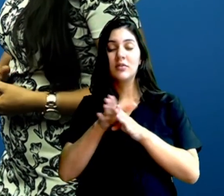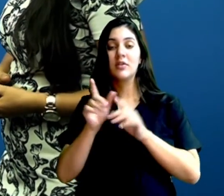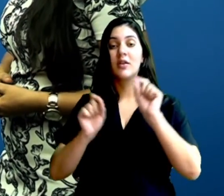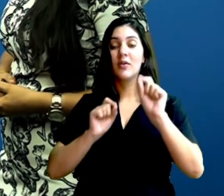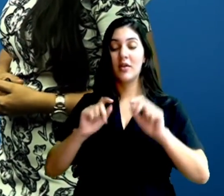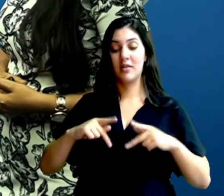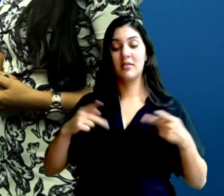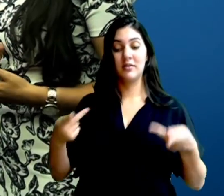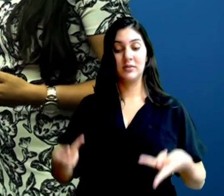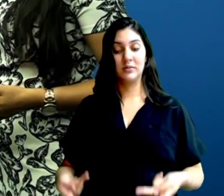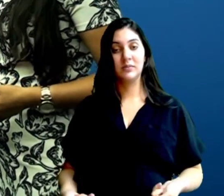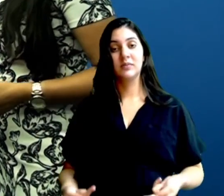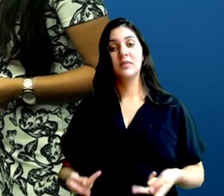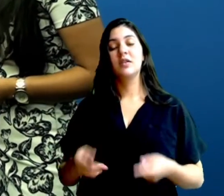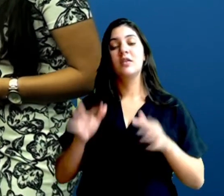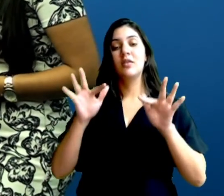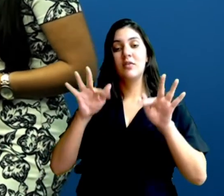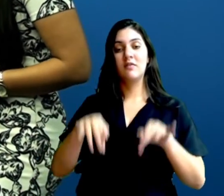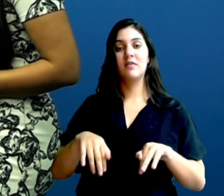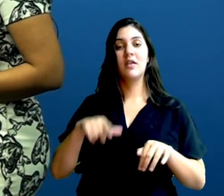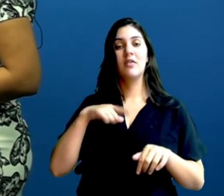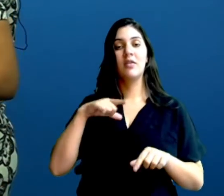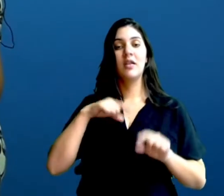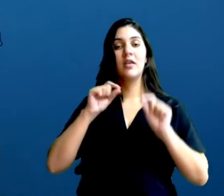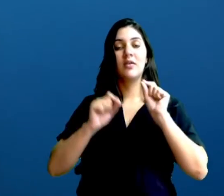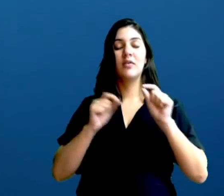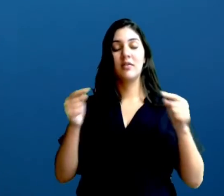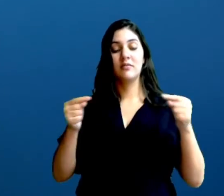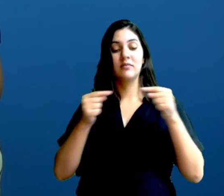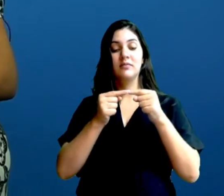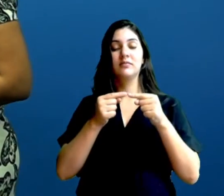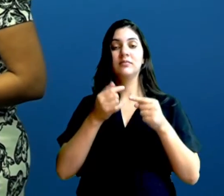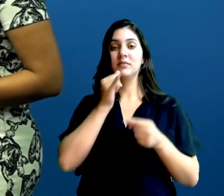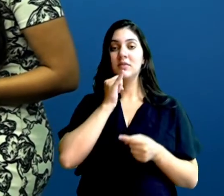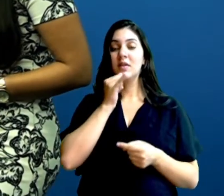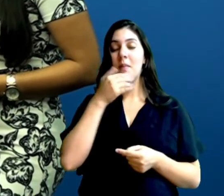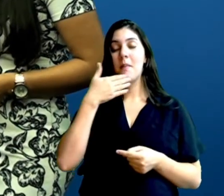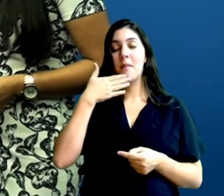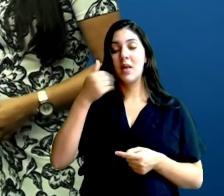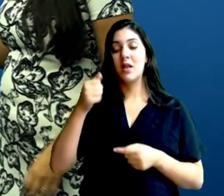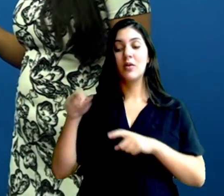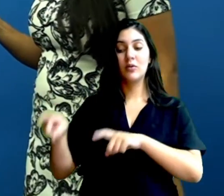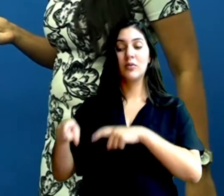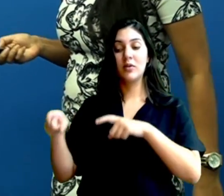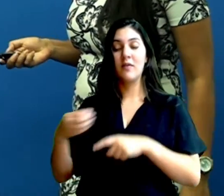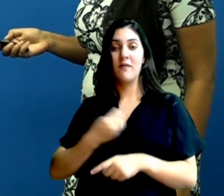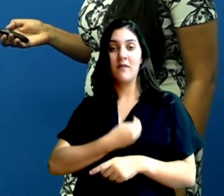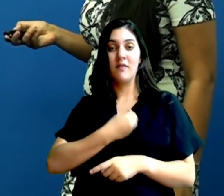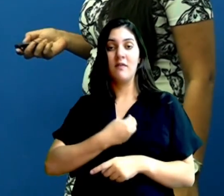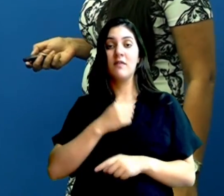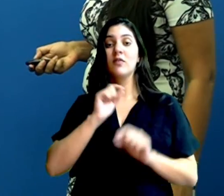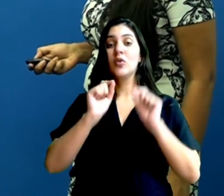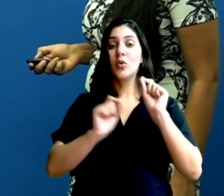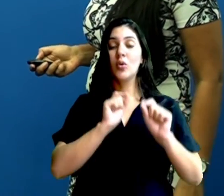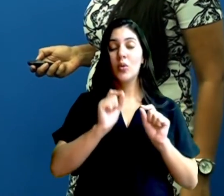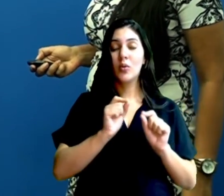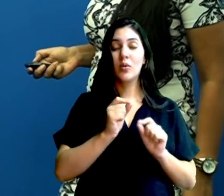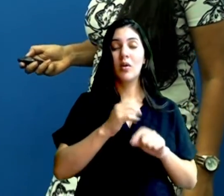aí, e no final trouxe ali a moral: "Mas vale magro no mato que gordo na boca do